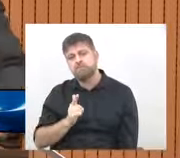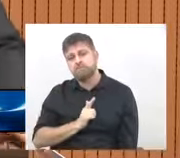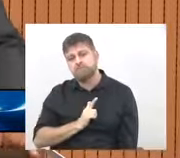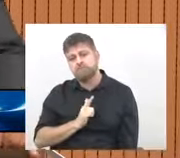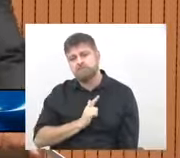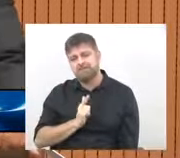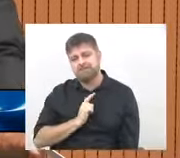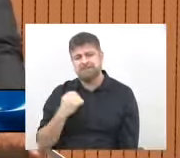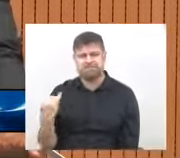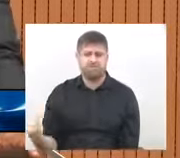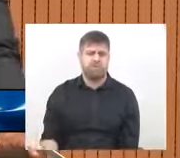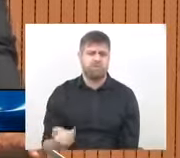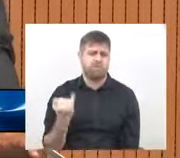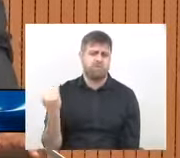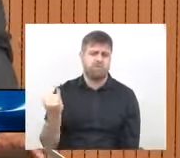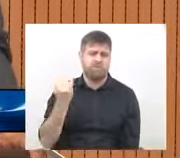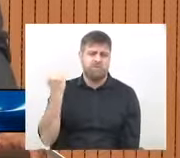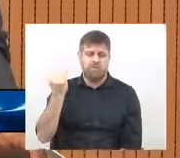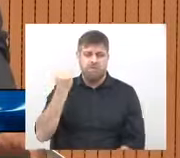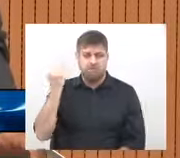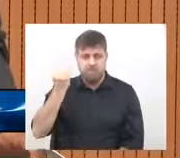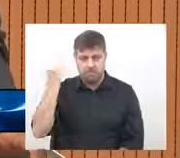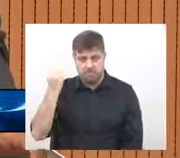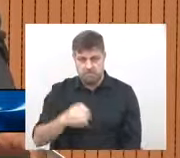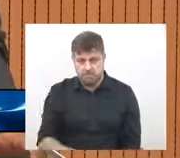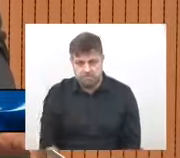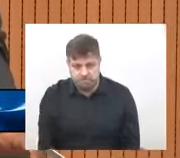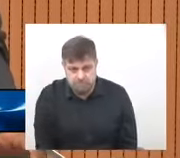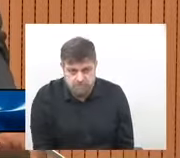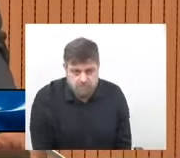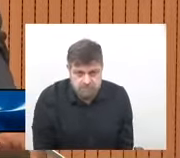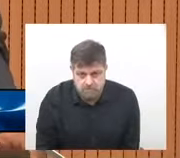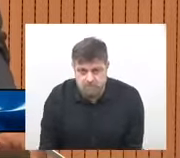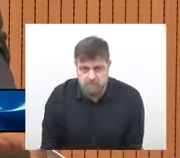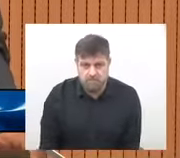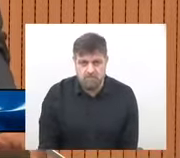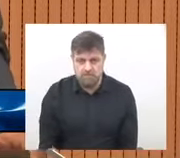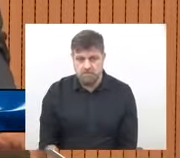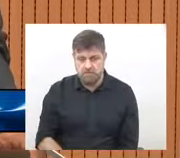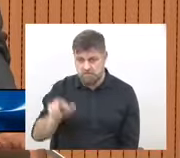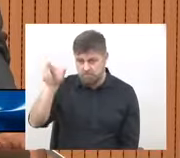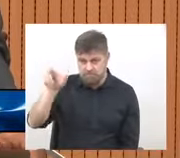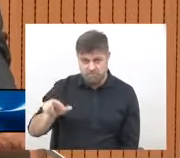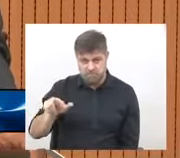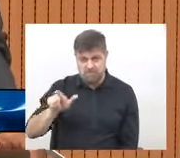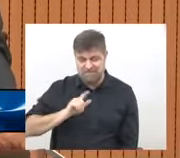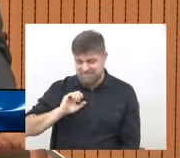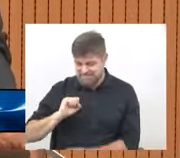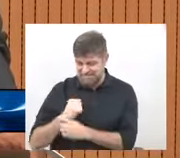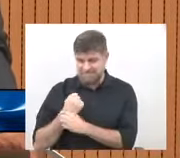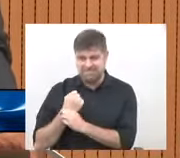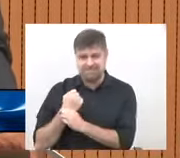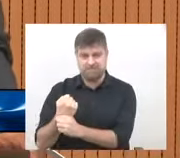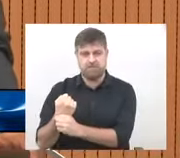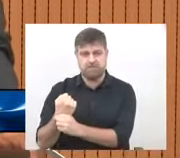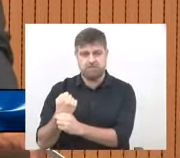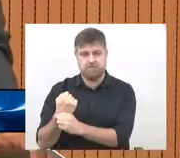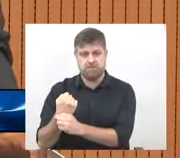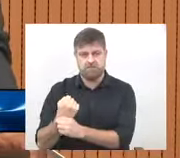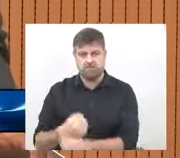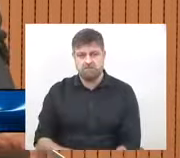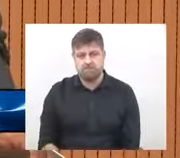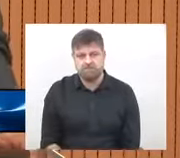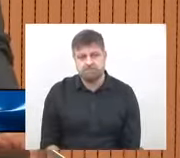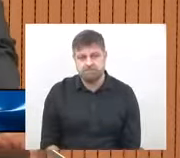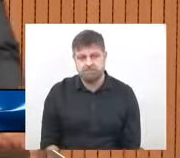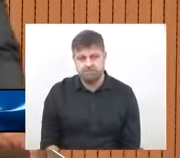uma importância, né? Ele é assegurado a figura, a garantia da sua